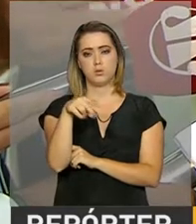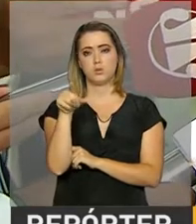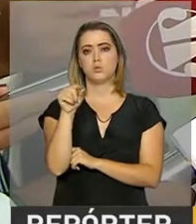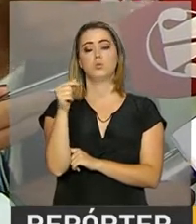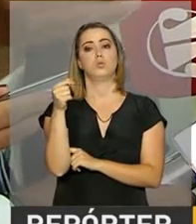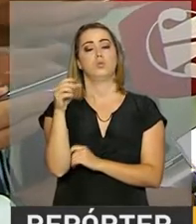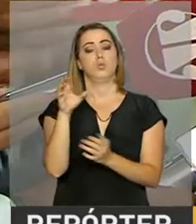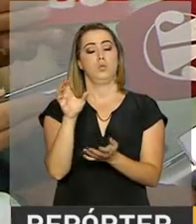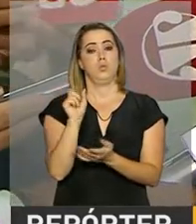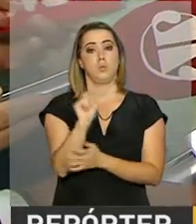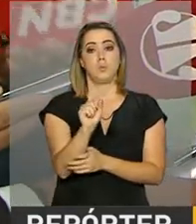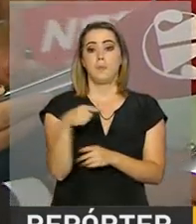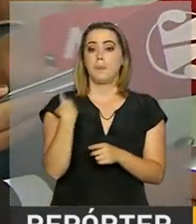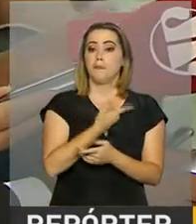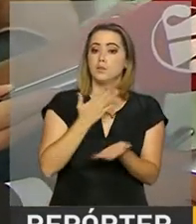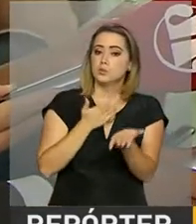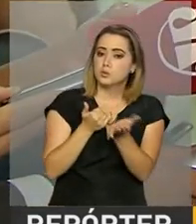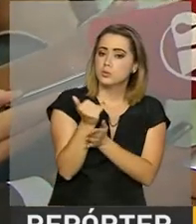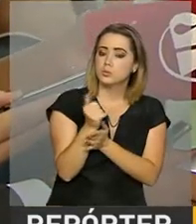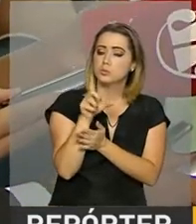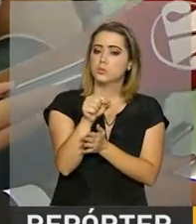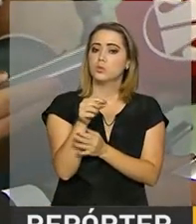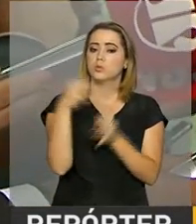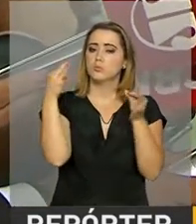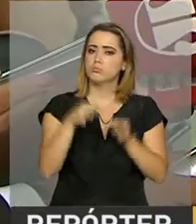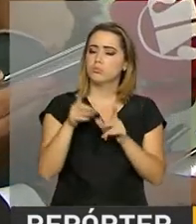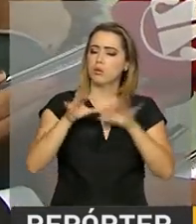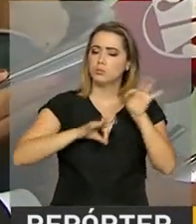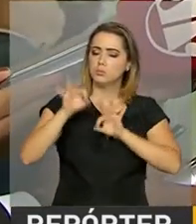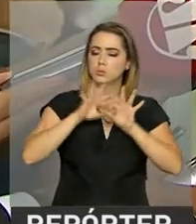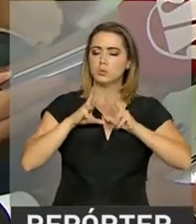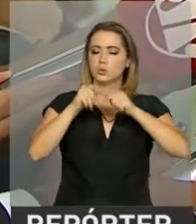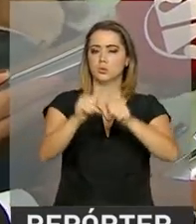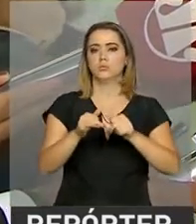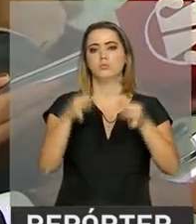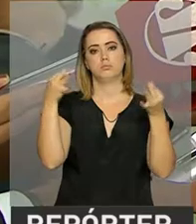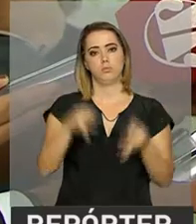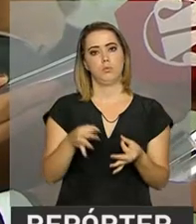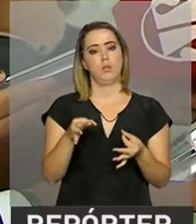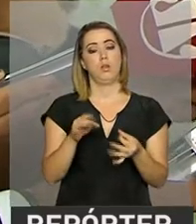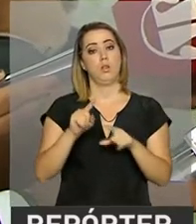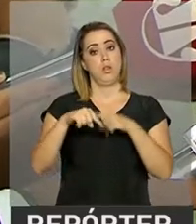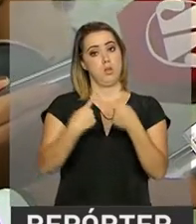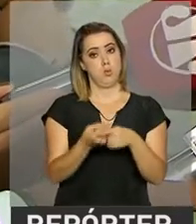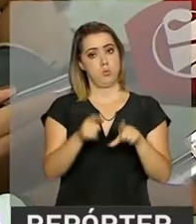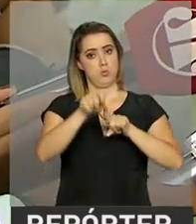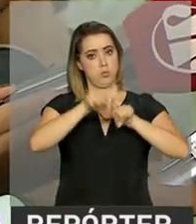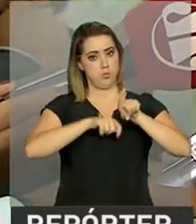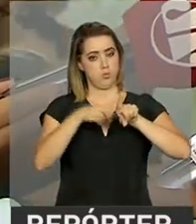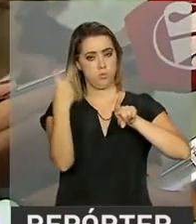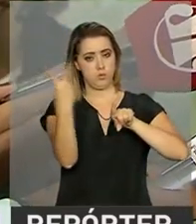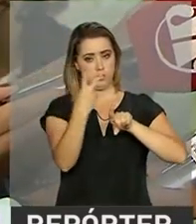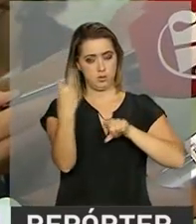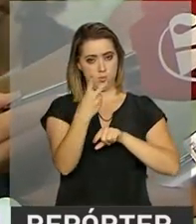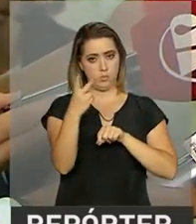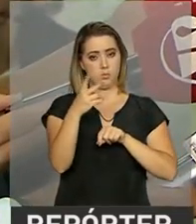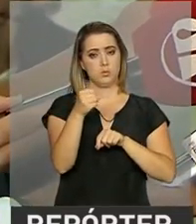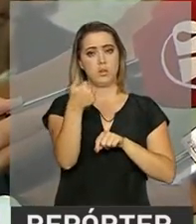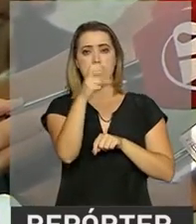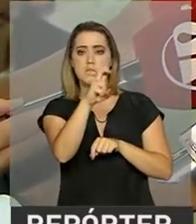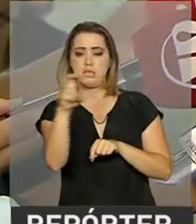a aplicação concreta do Plano Nacional de Segurança, que em fevereiro, na segunda quinzena de fevereiro, já